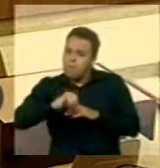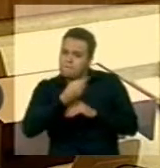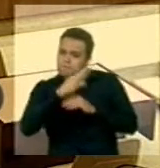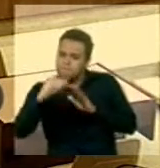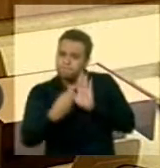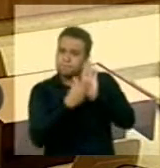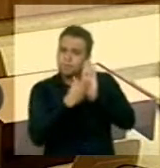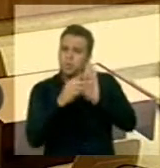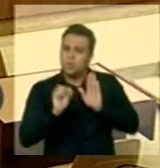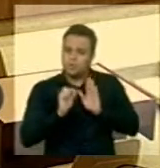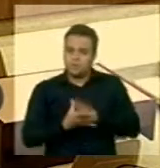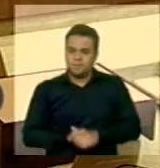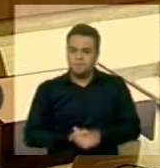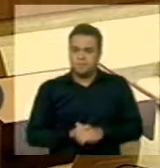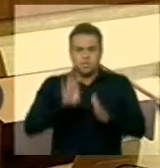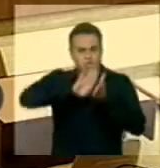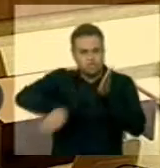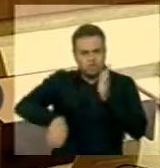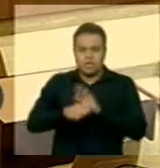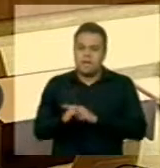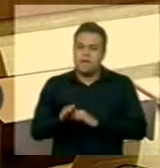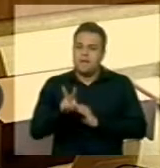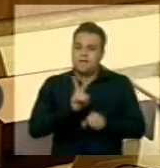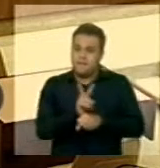que, ao dispensar a vistoria prévia nos